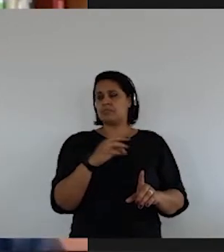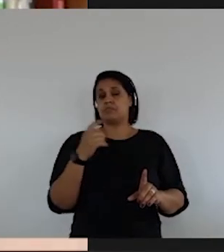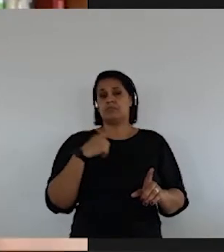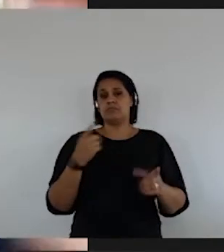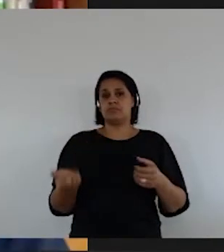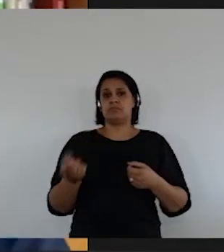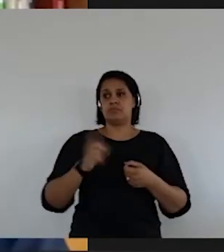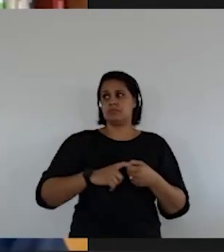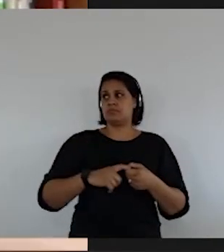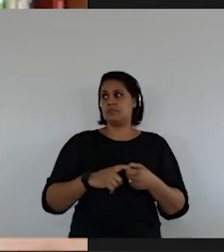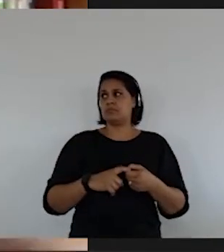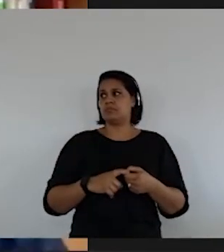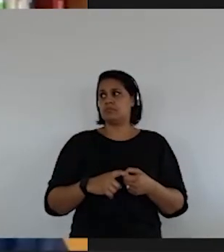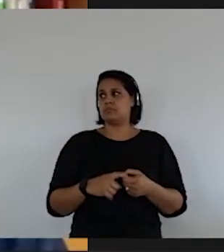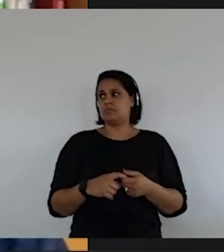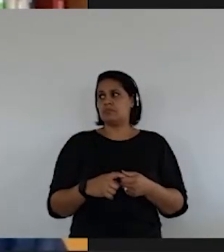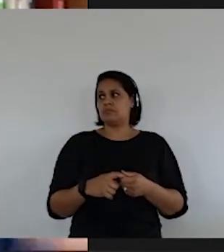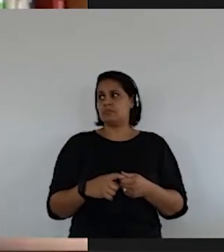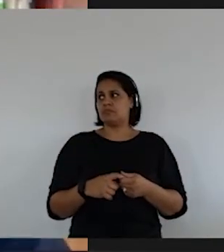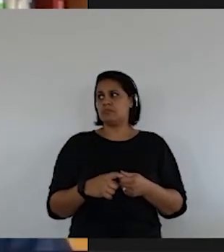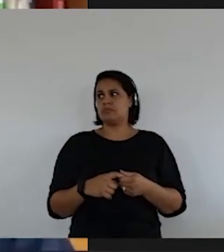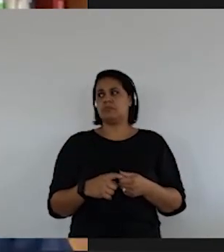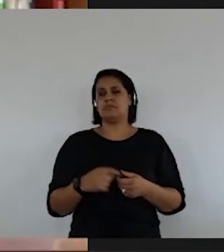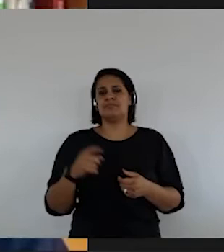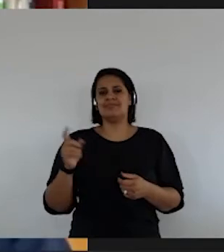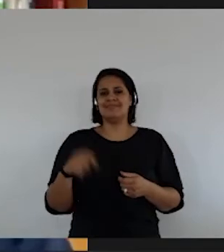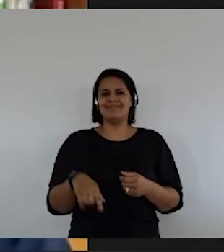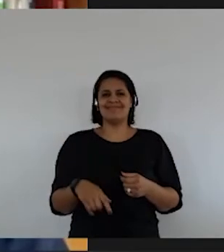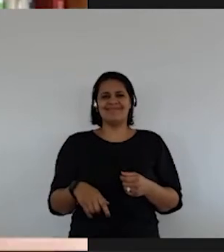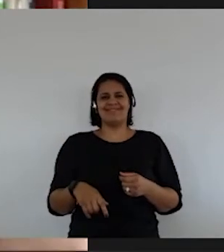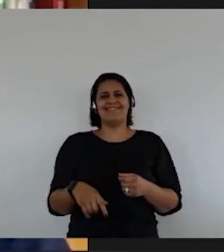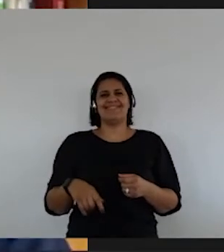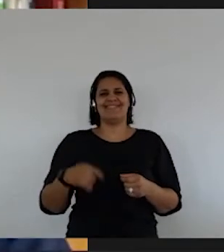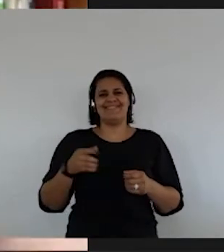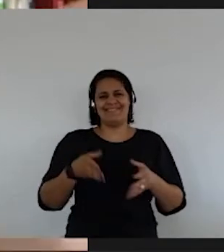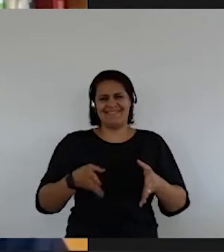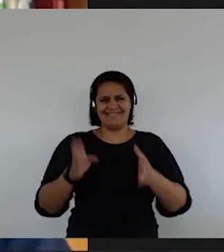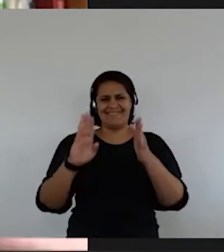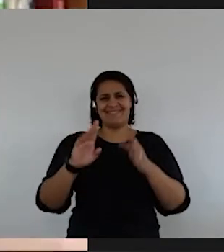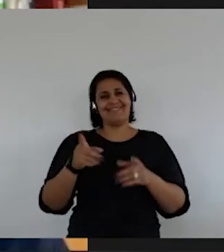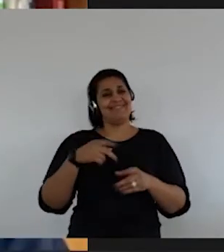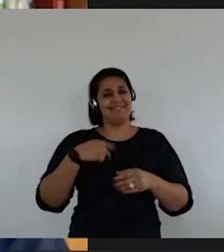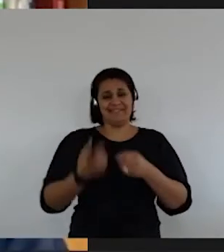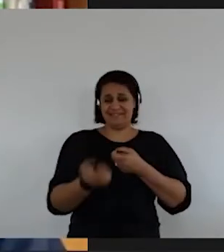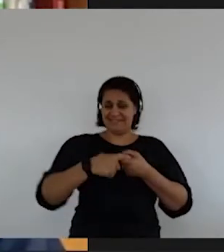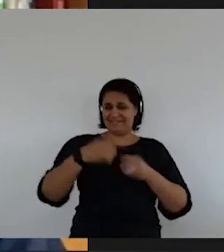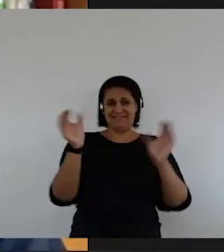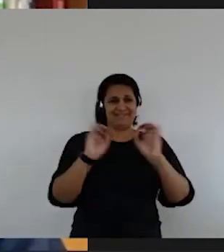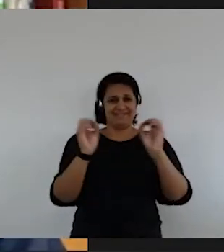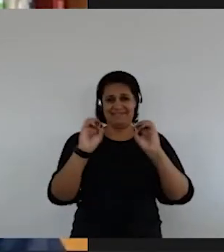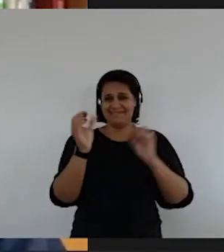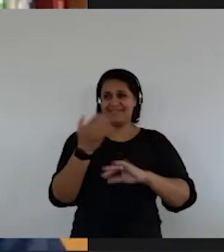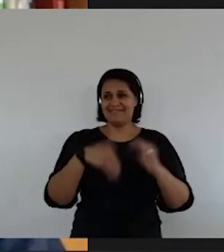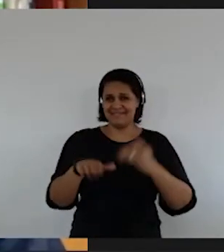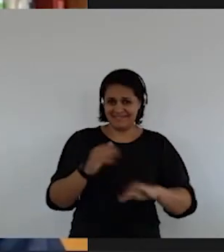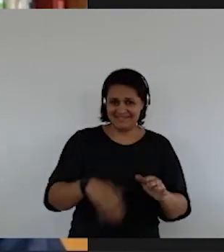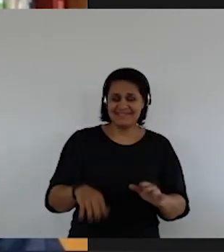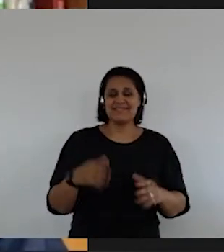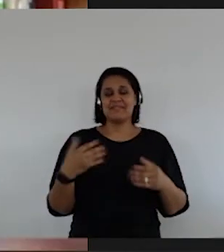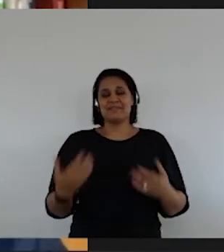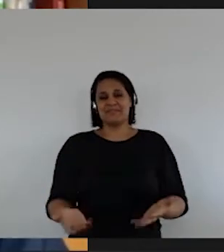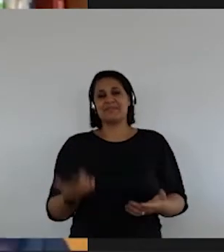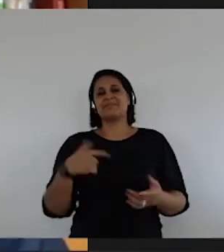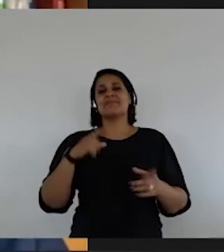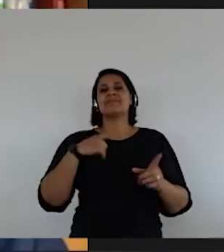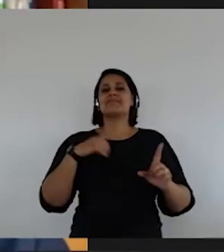a isso. Esse é um caminho sem volta. E temos aqui também, gostaria de falar numa outra oportunidade, sobre os impactos